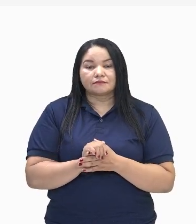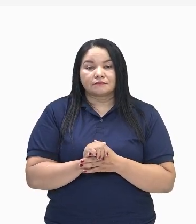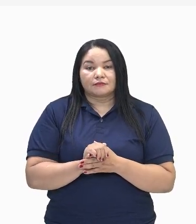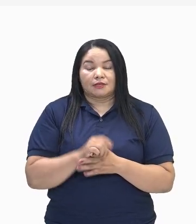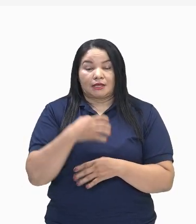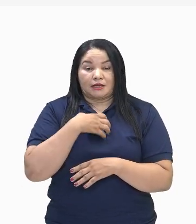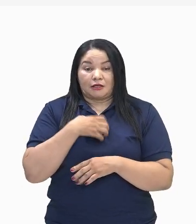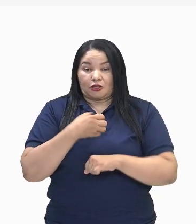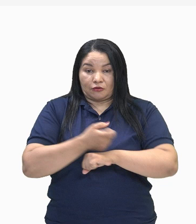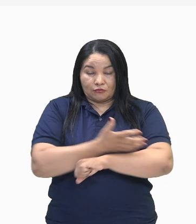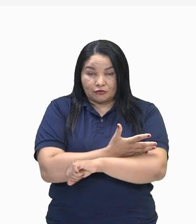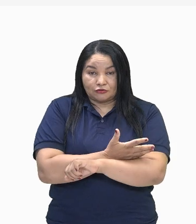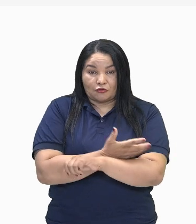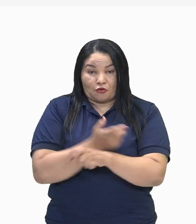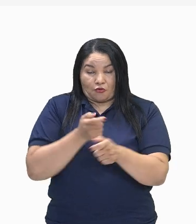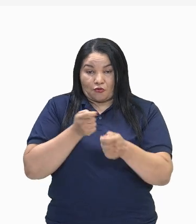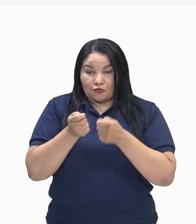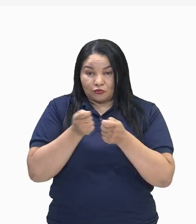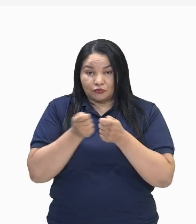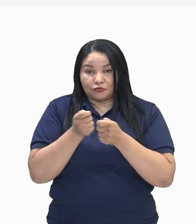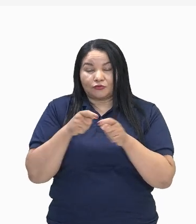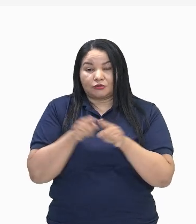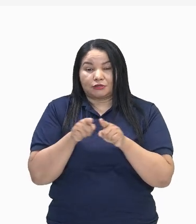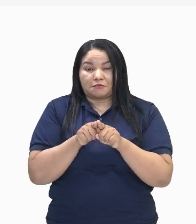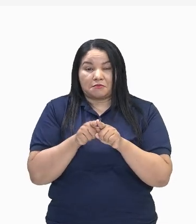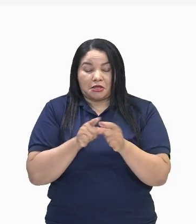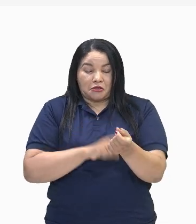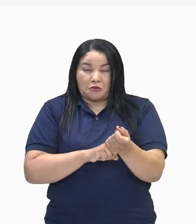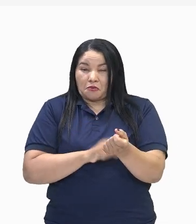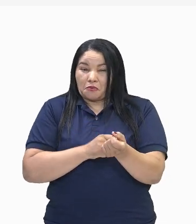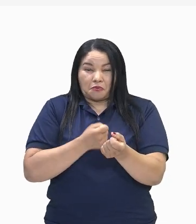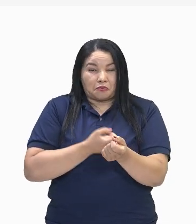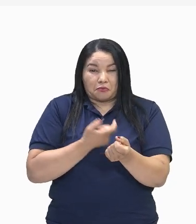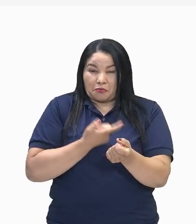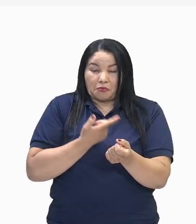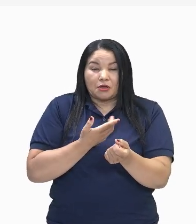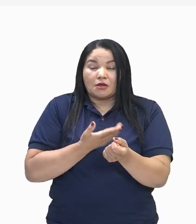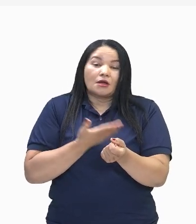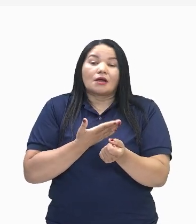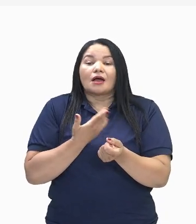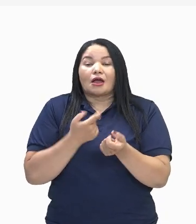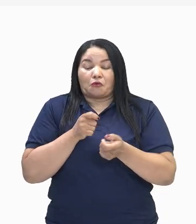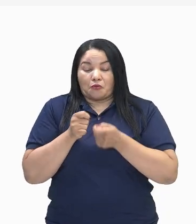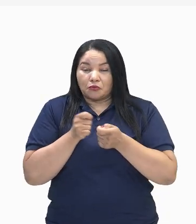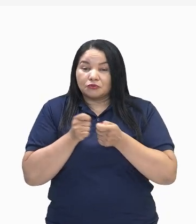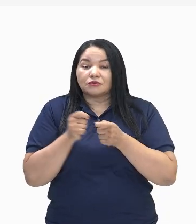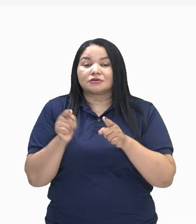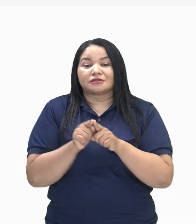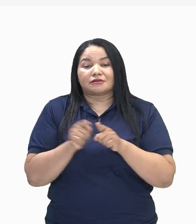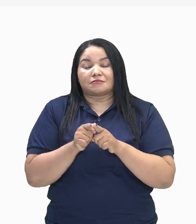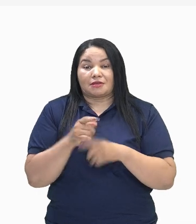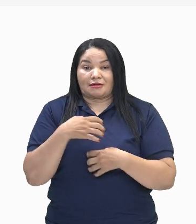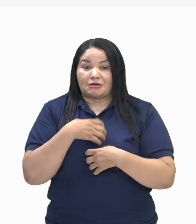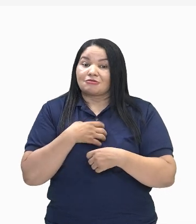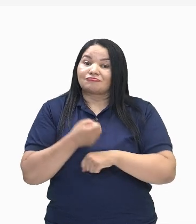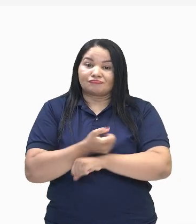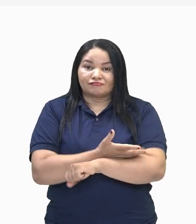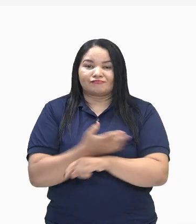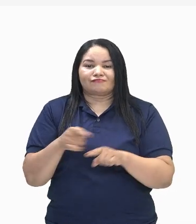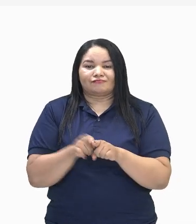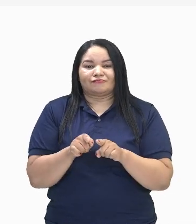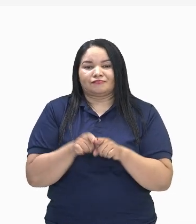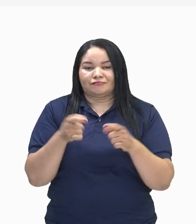e redução do estresse. Você vai aprender a controlar as suas emoções, bem como